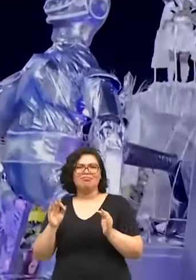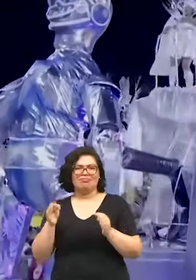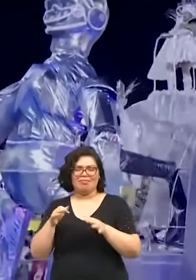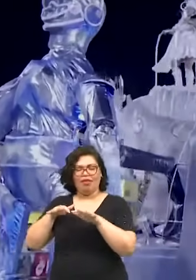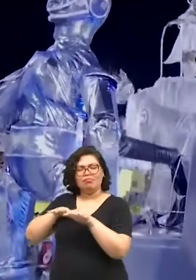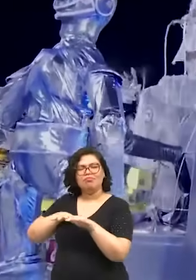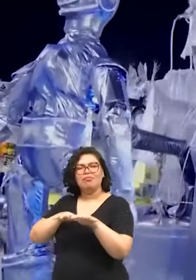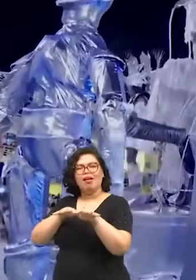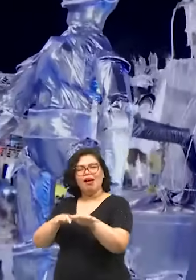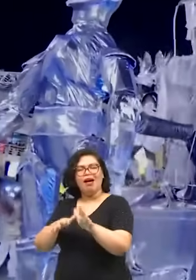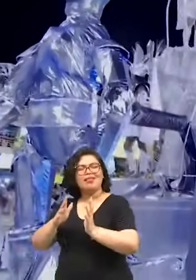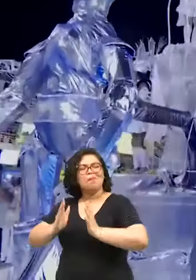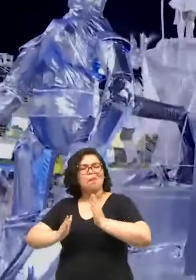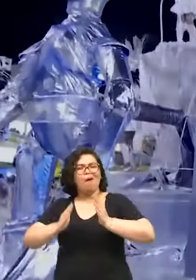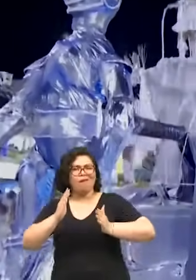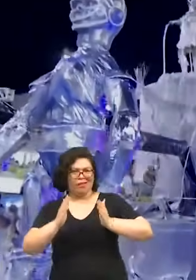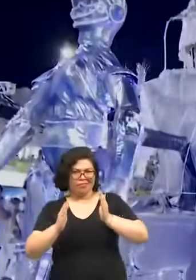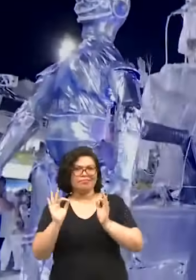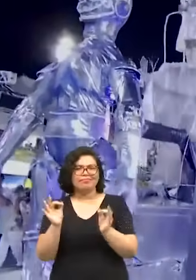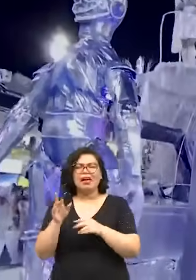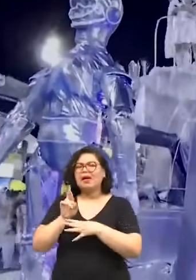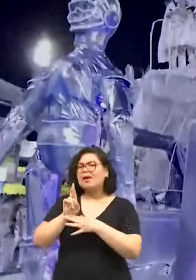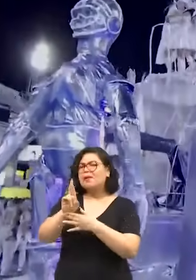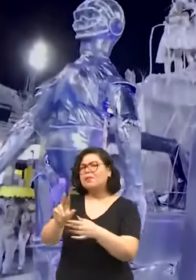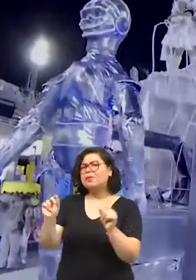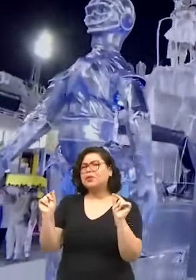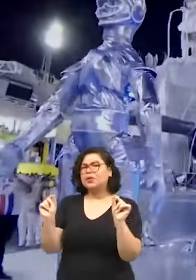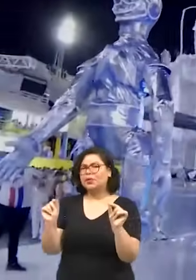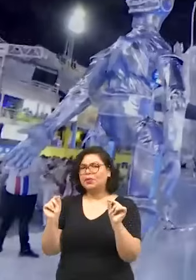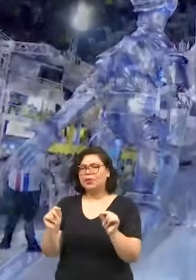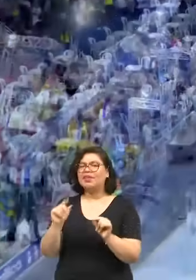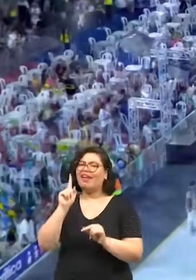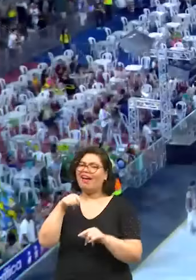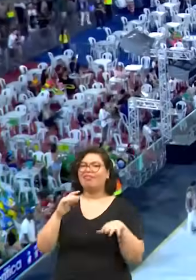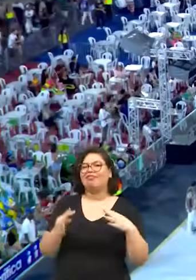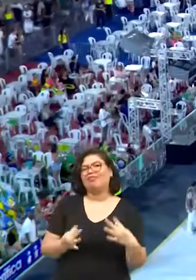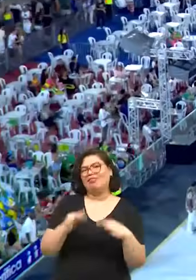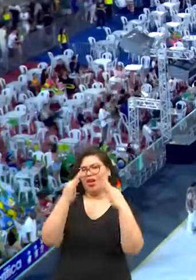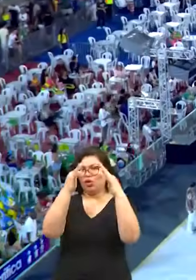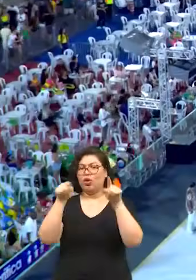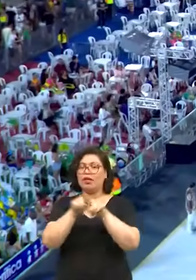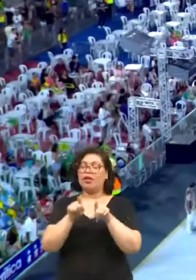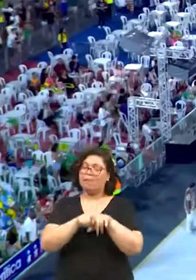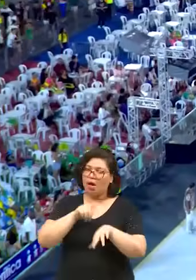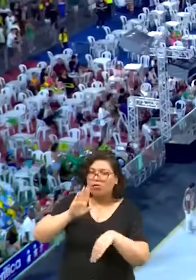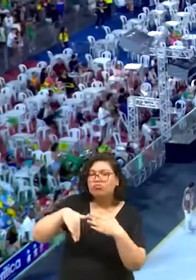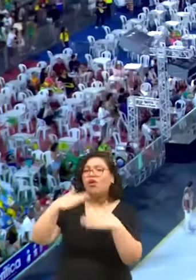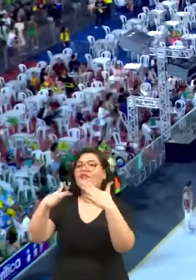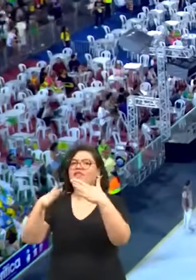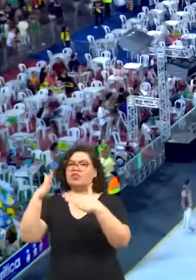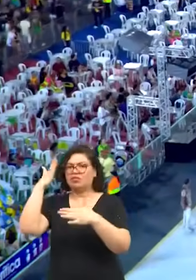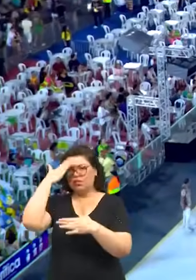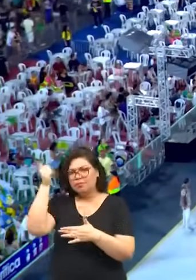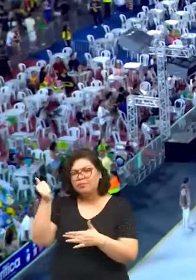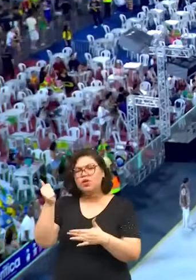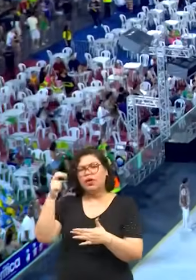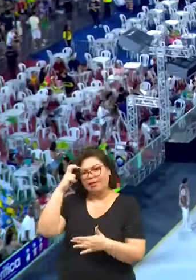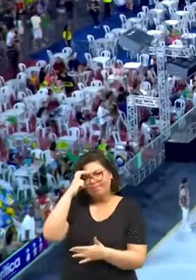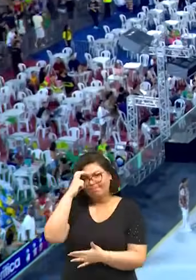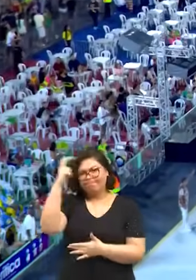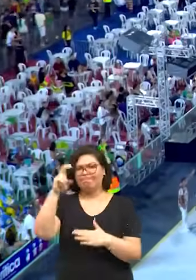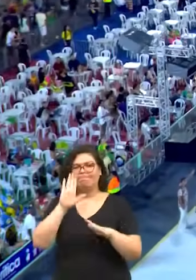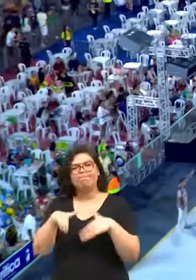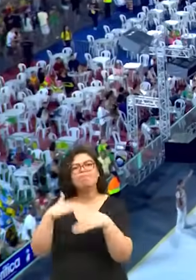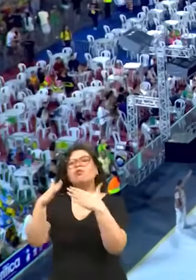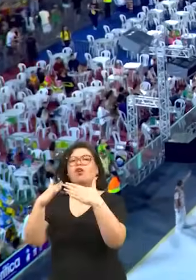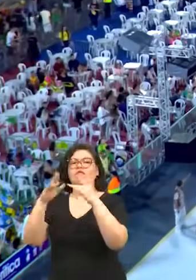do Samba esses movimentos. Representando, então, essa tecnologia e o avanço da sabedoria, o avanço do saber, o avanço